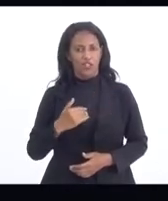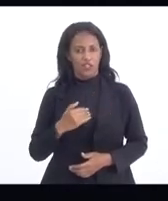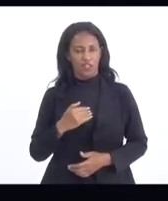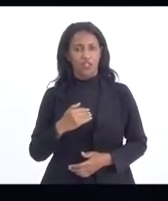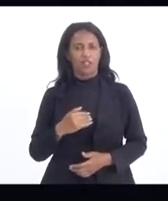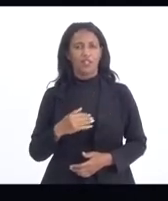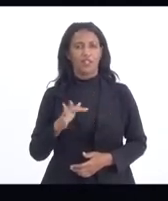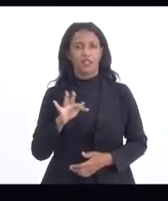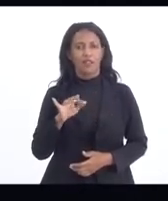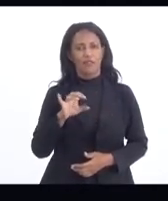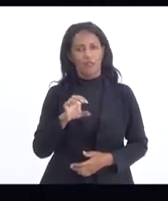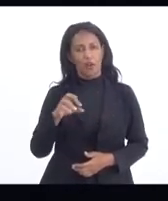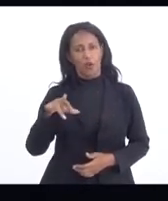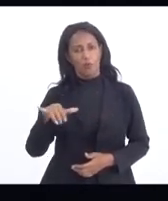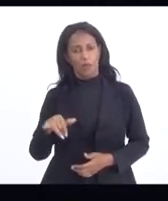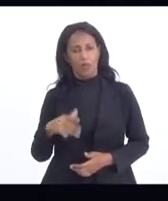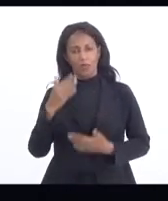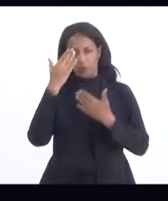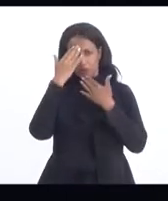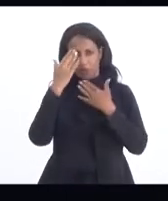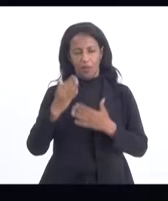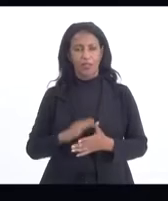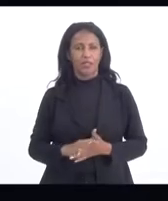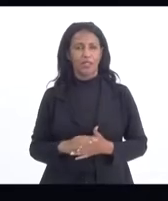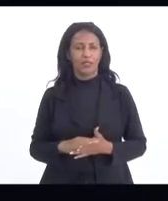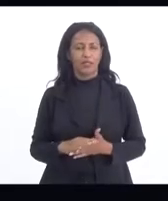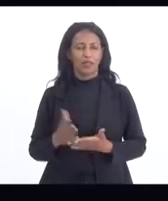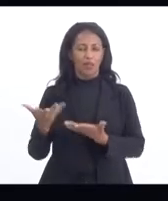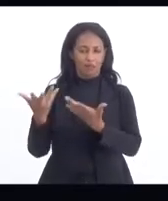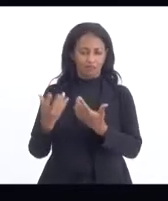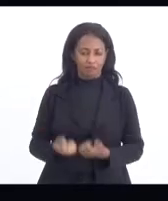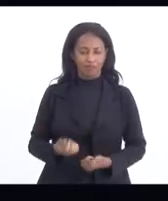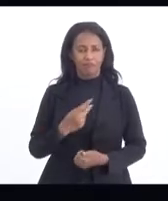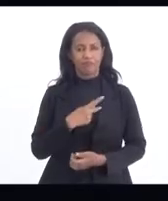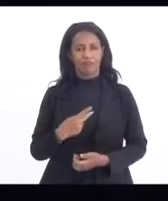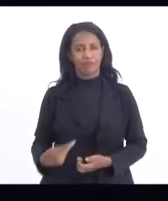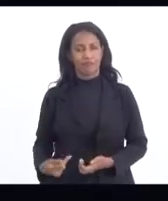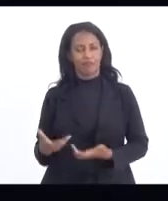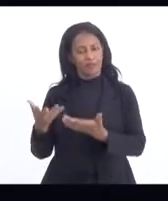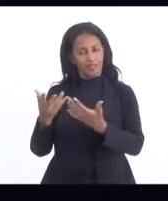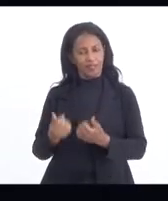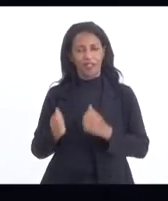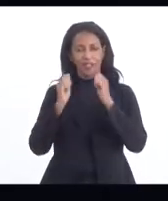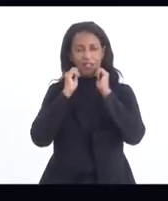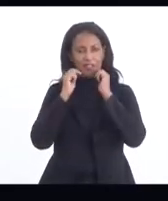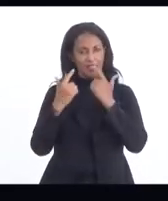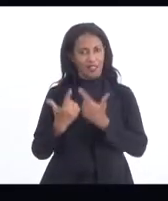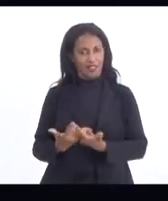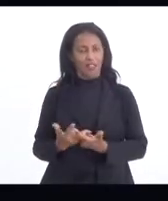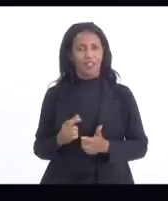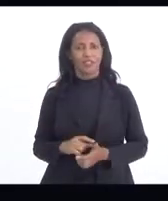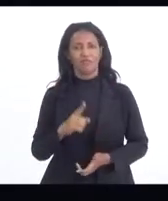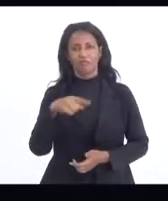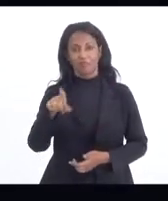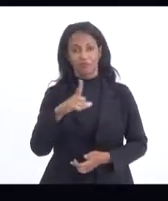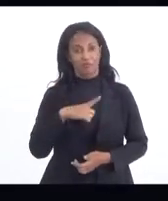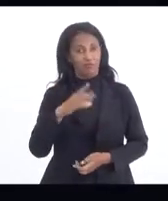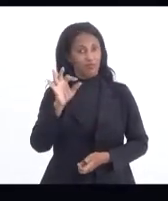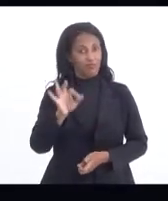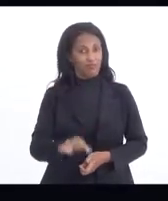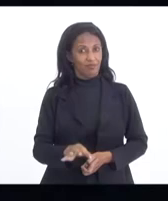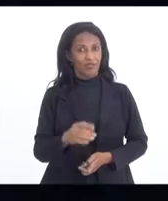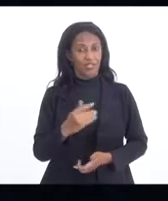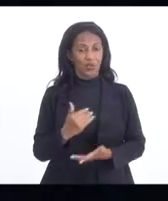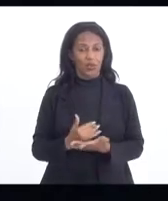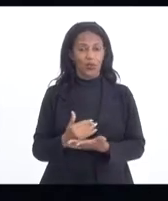representa a Fecomércio, eu agradeço a acolhida ao nosso presidente, acolhida à Alerj, e vocês podem ter certeza que